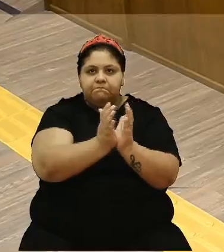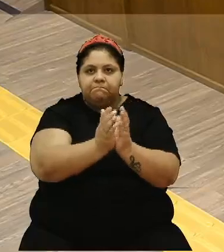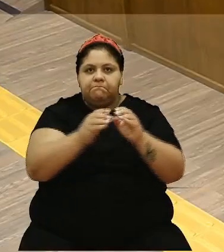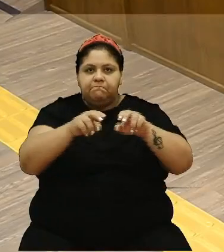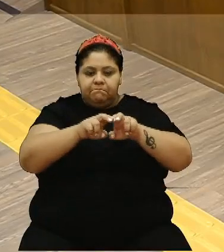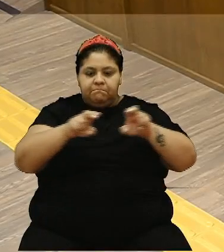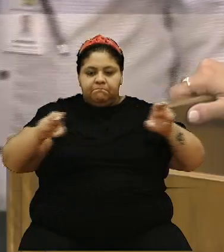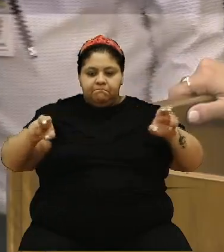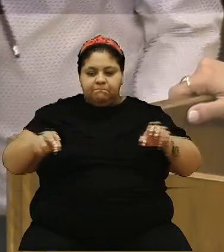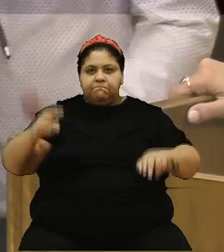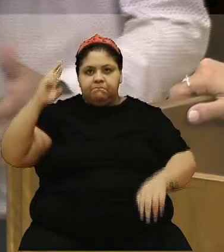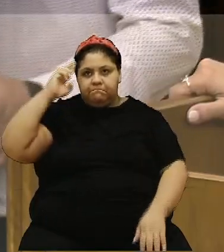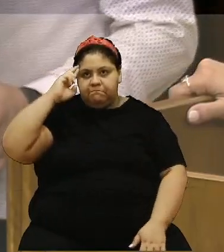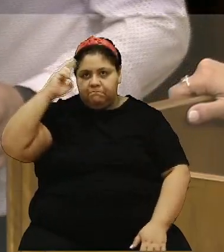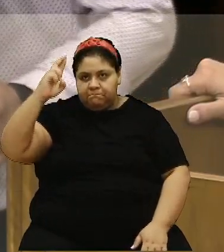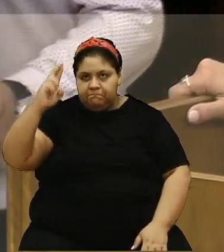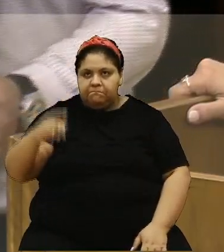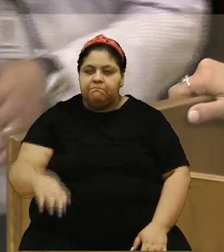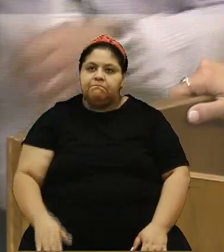Doutora,